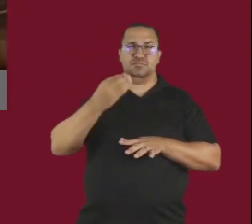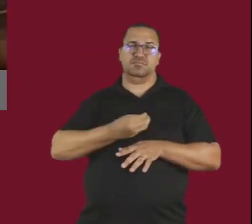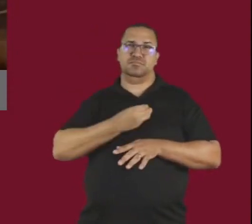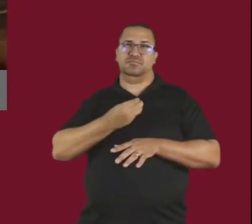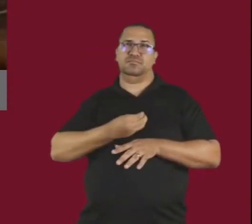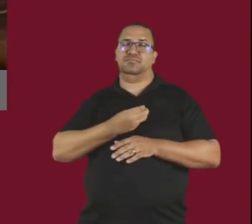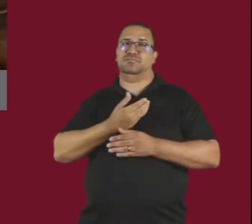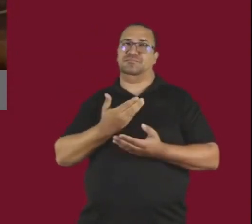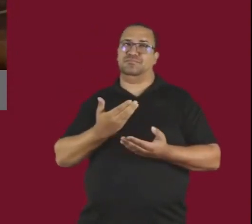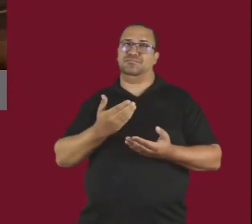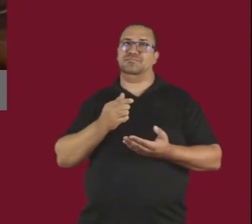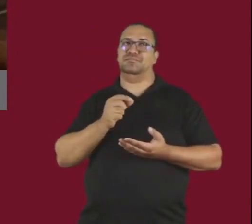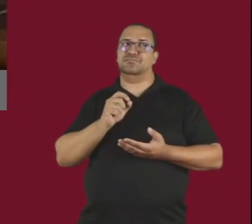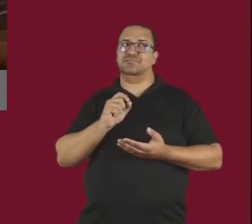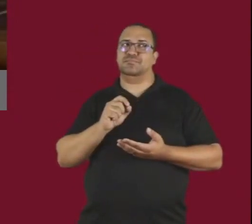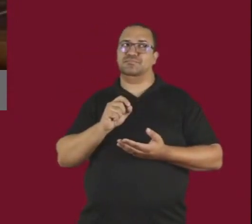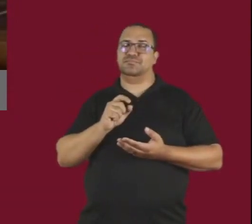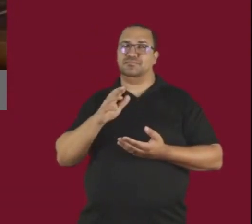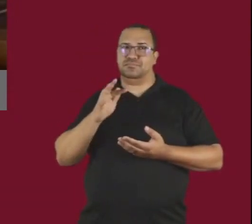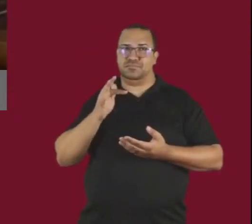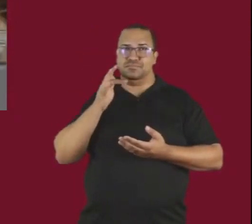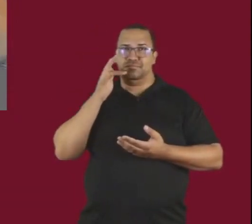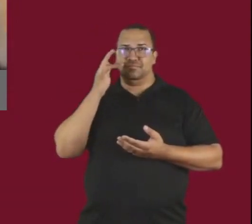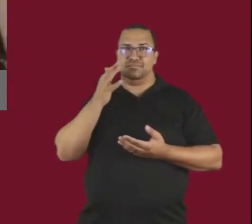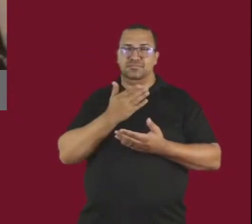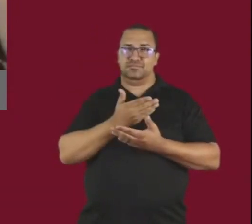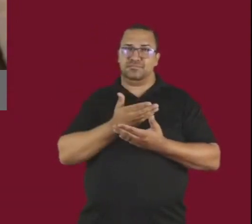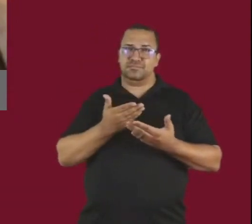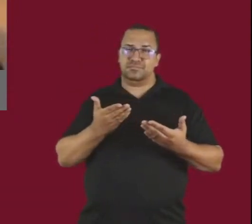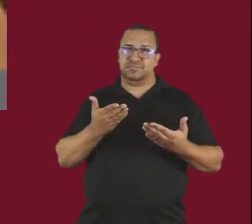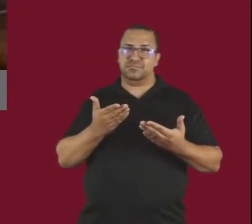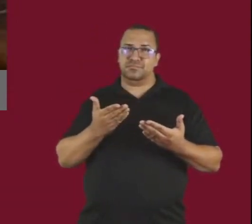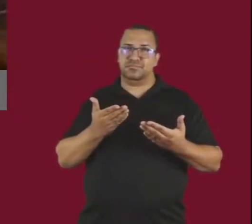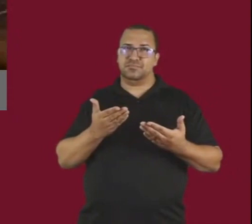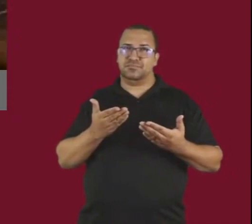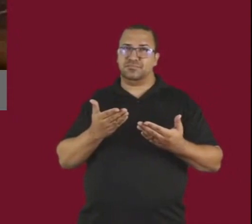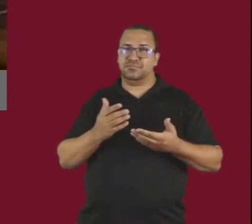dessa imaginação de futuro é que,